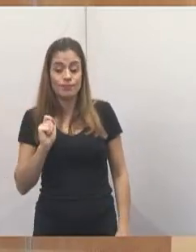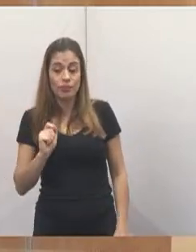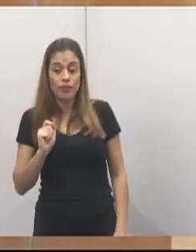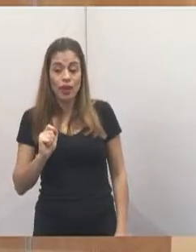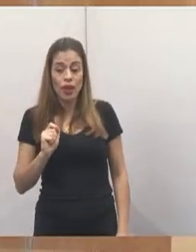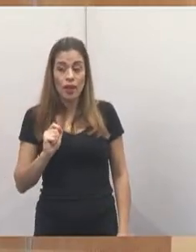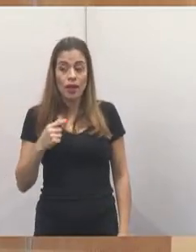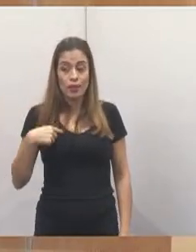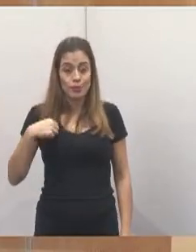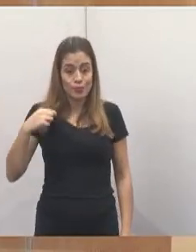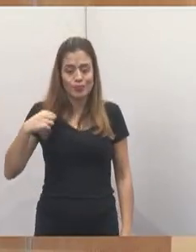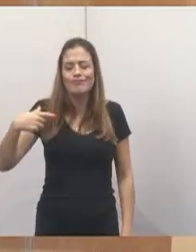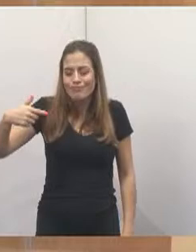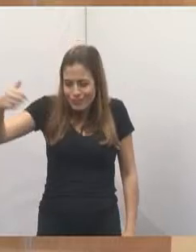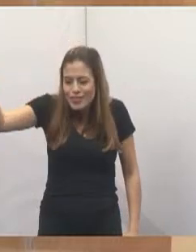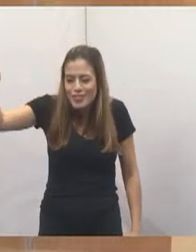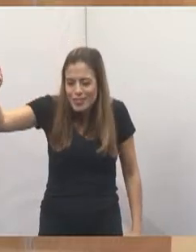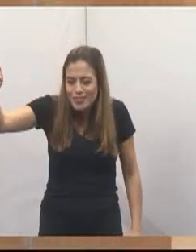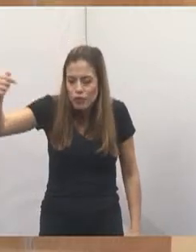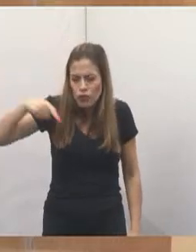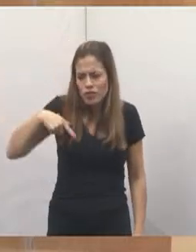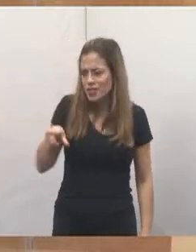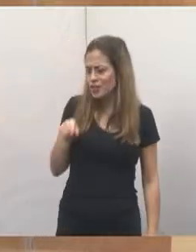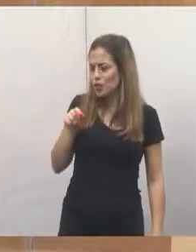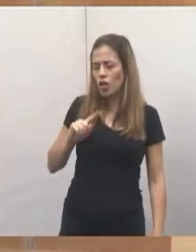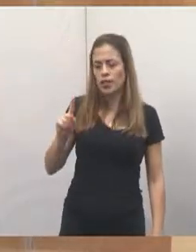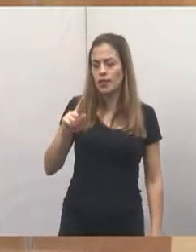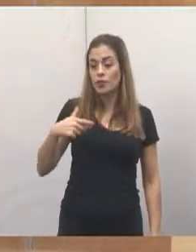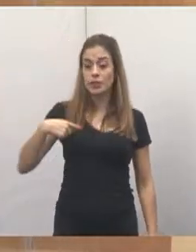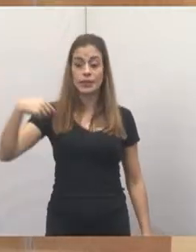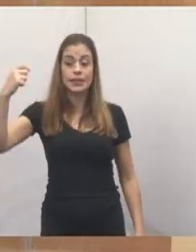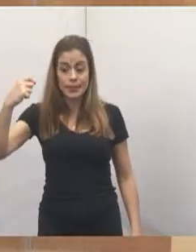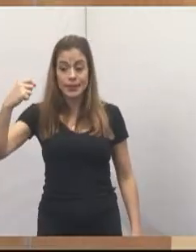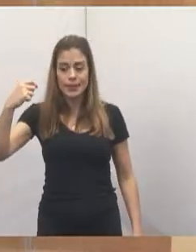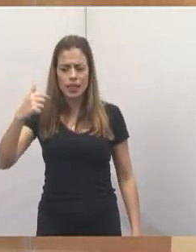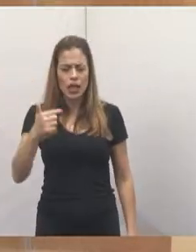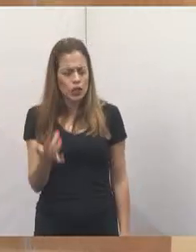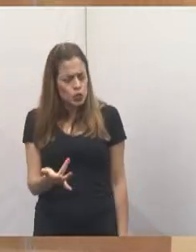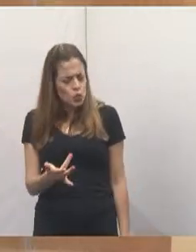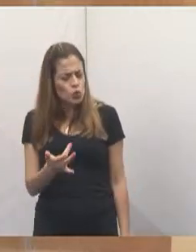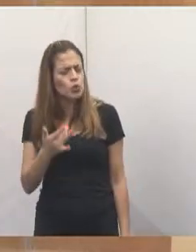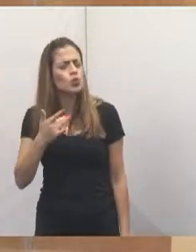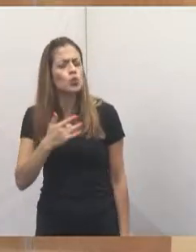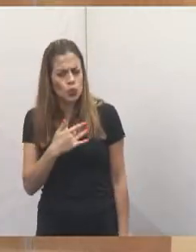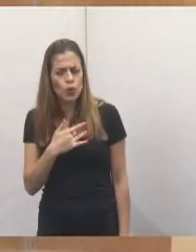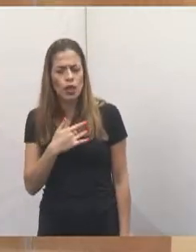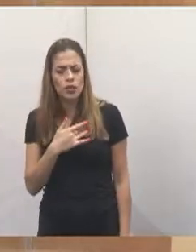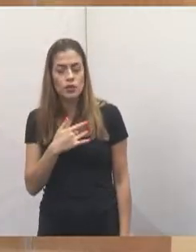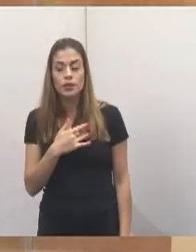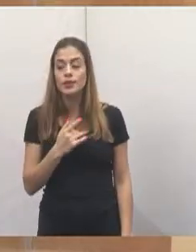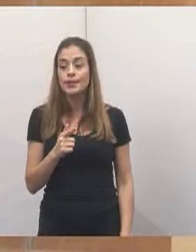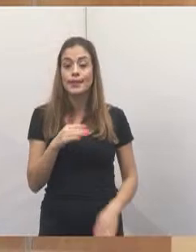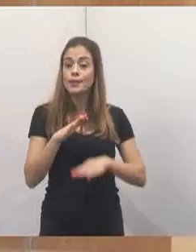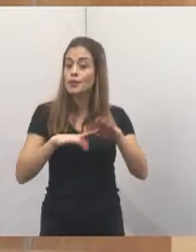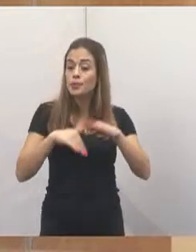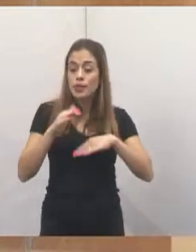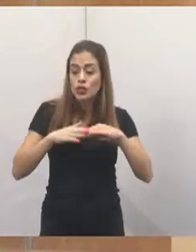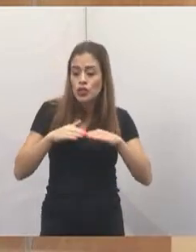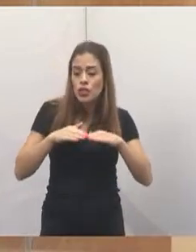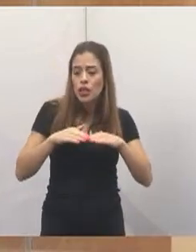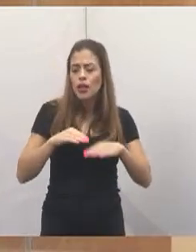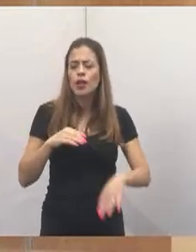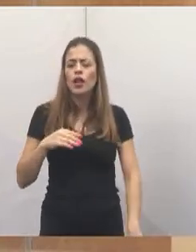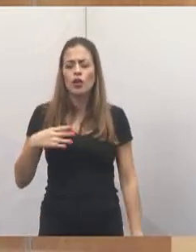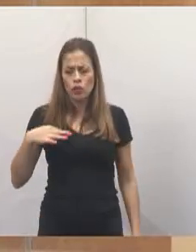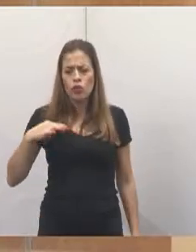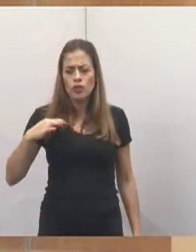o voluntário ele é escolhido, você não escolhe ser voluntário, você é escolhido para ser voluntário, você é tocado pela ação. Então, quem não pratica o voluntariado, ainda eu convido a